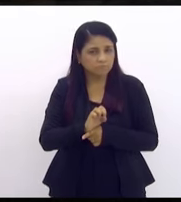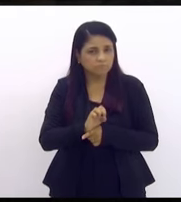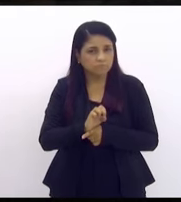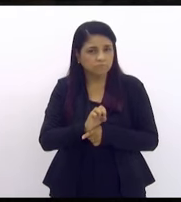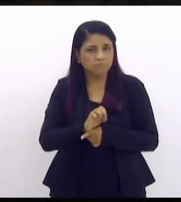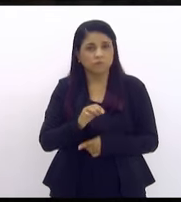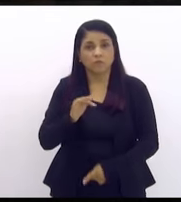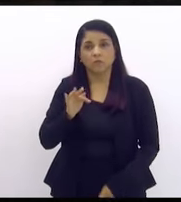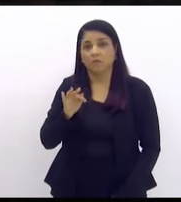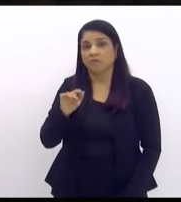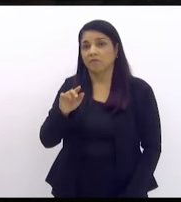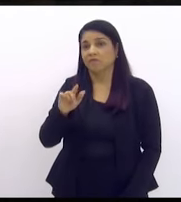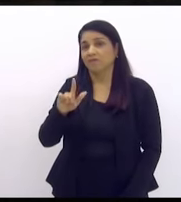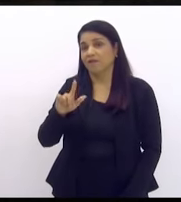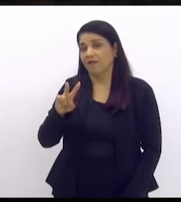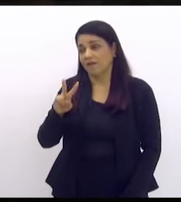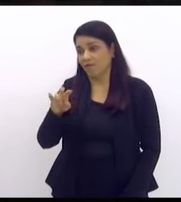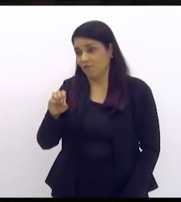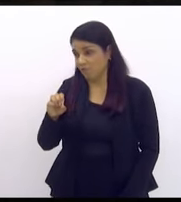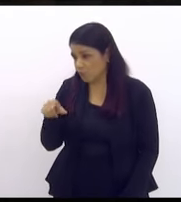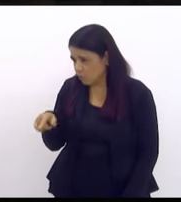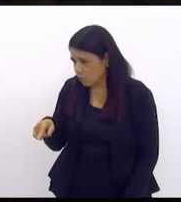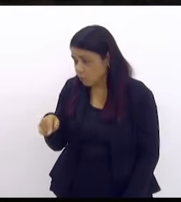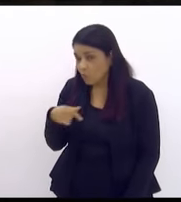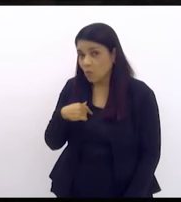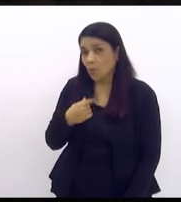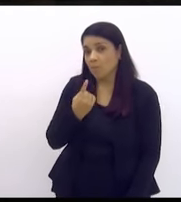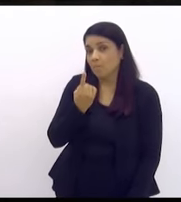Flávio Serafini,